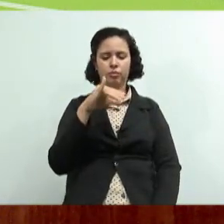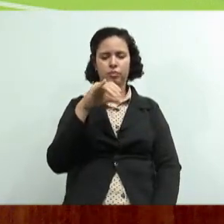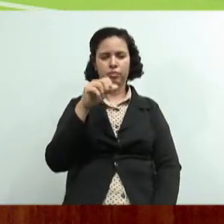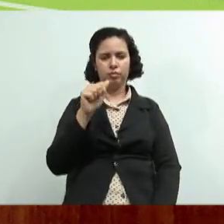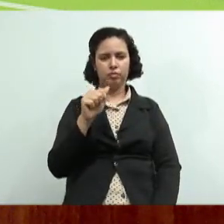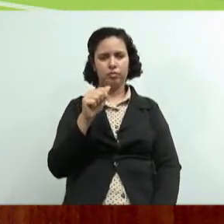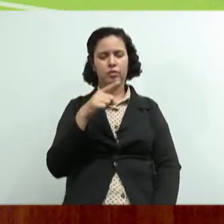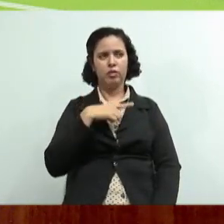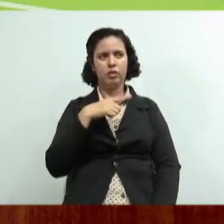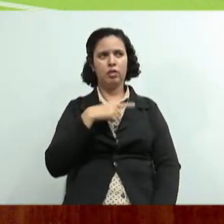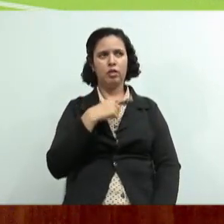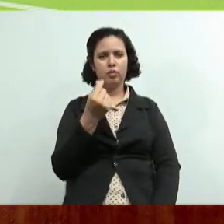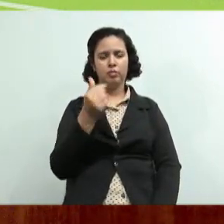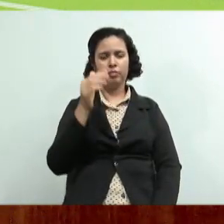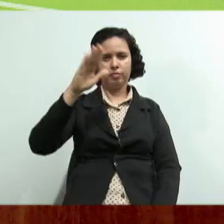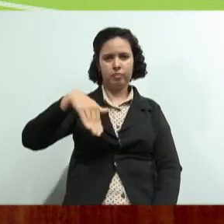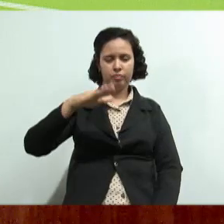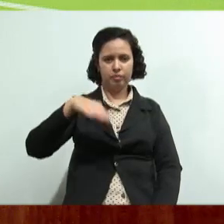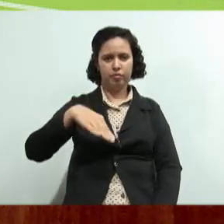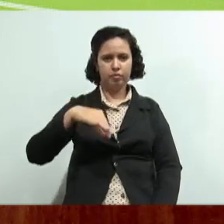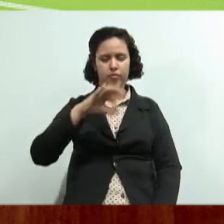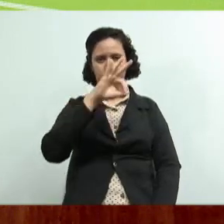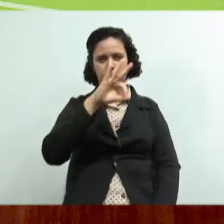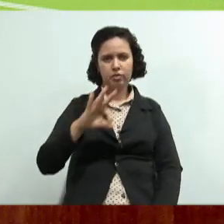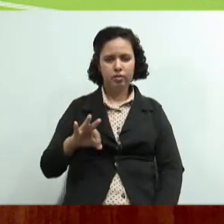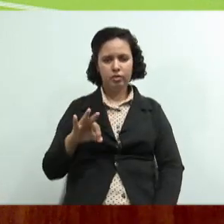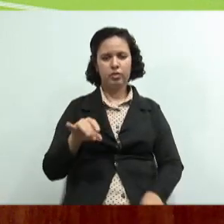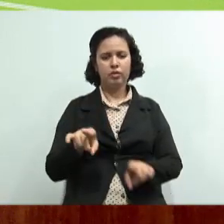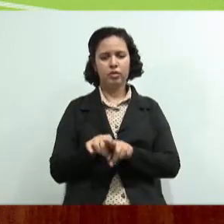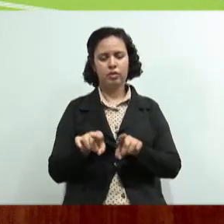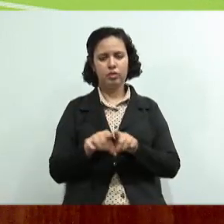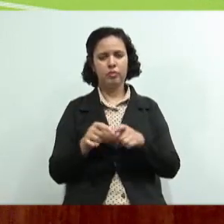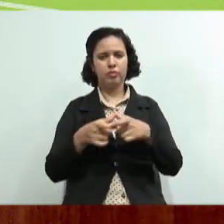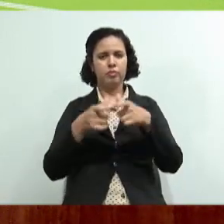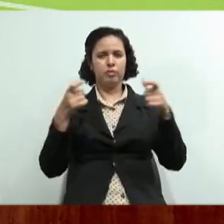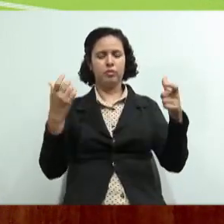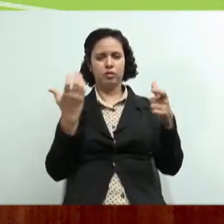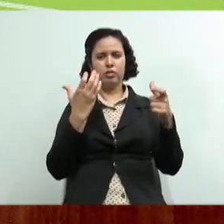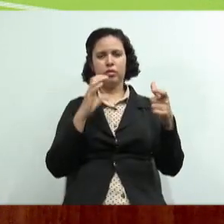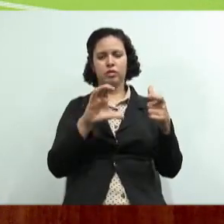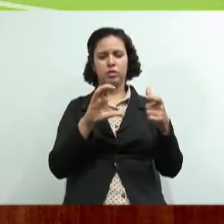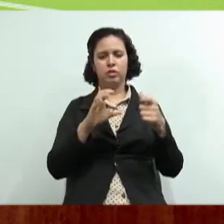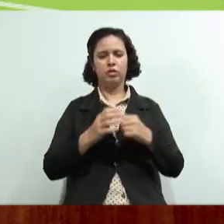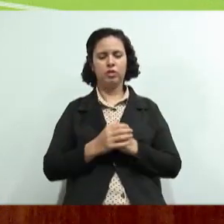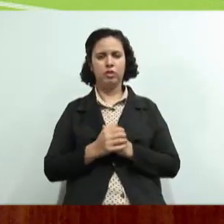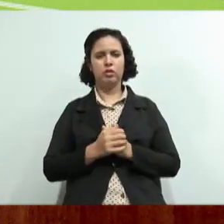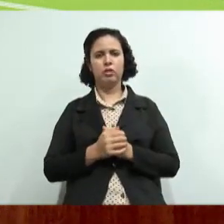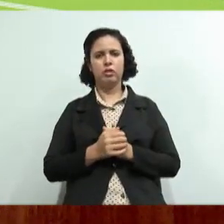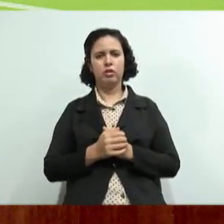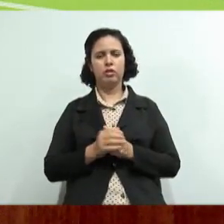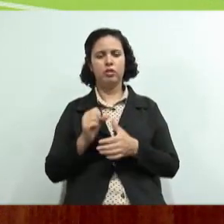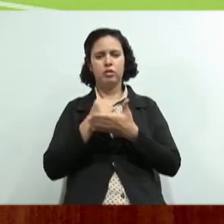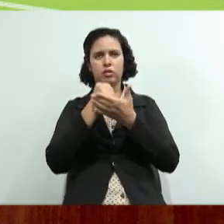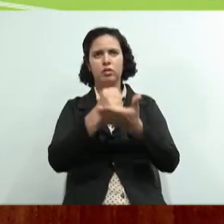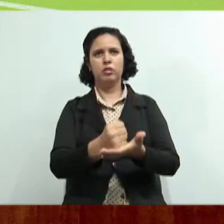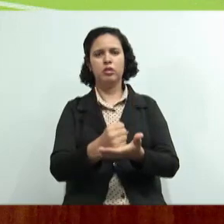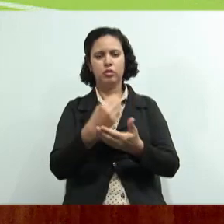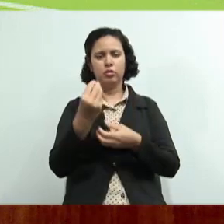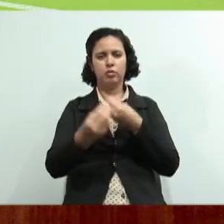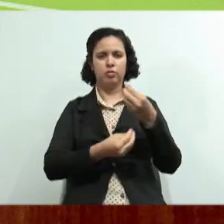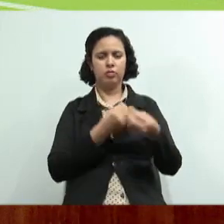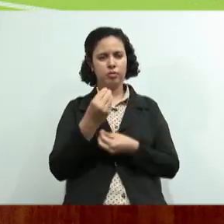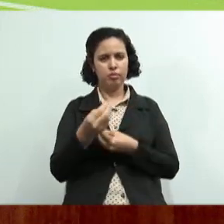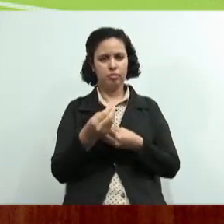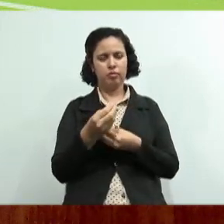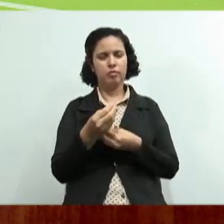taxa de juros, tem aí o período de carência e tem o montante do crédito e uma assistência para saber lidar com esse